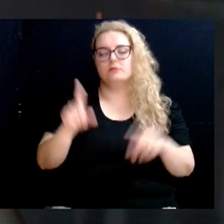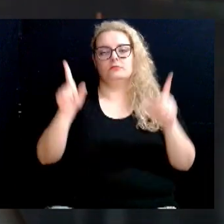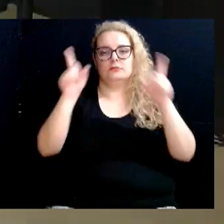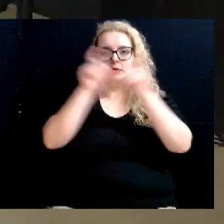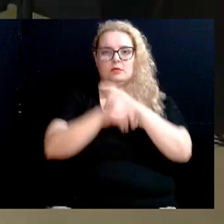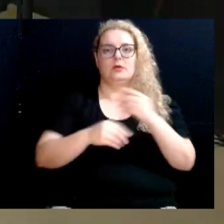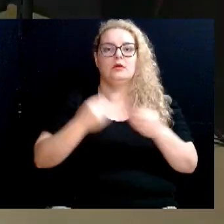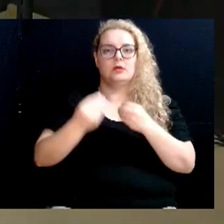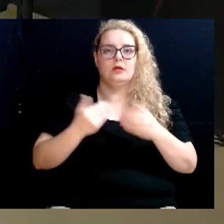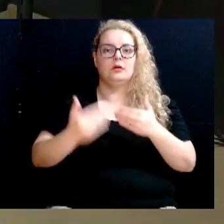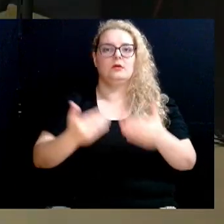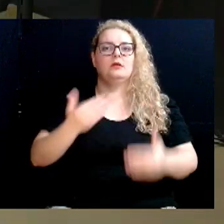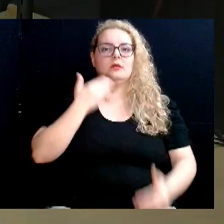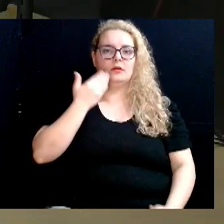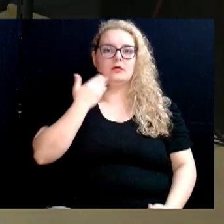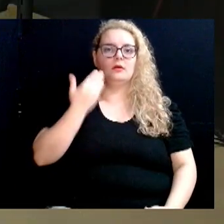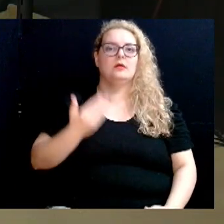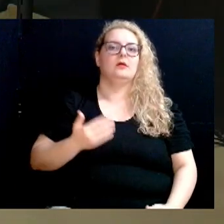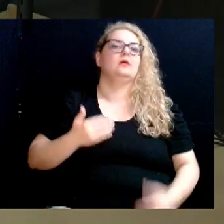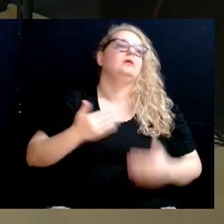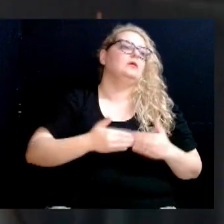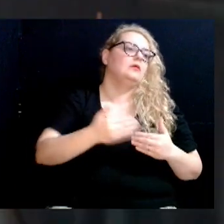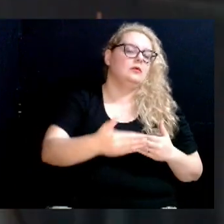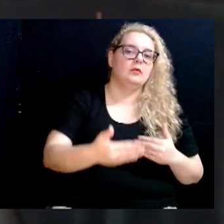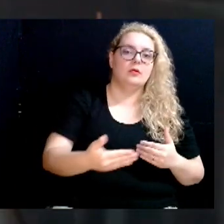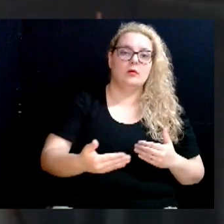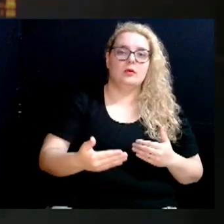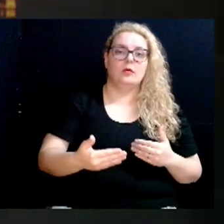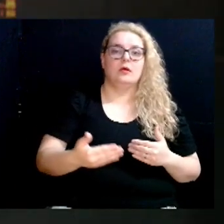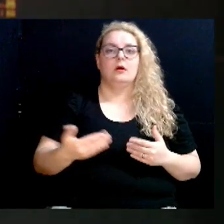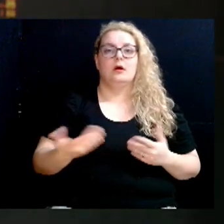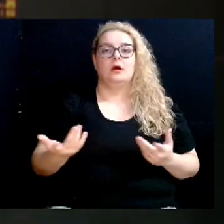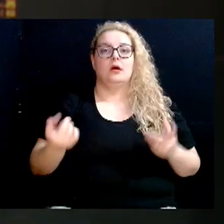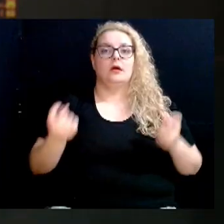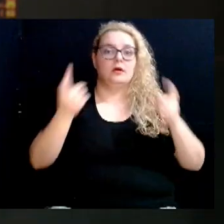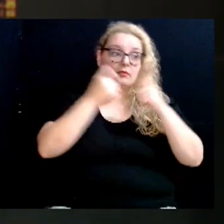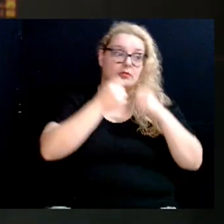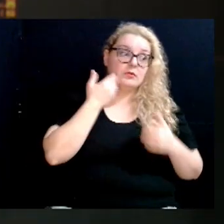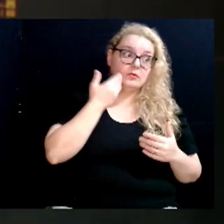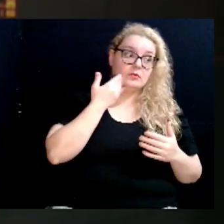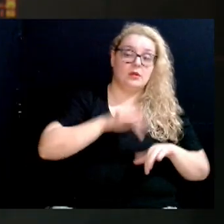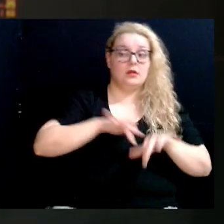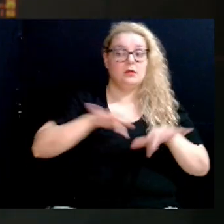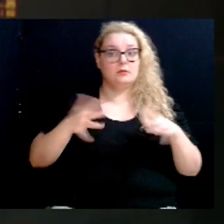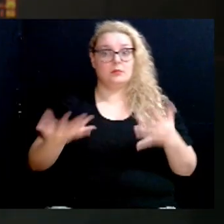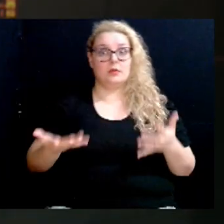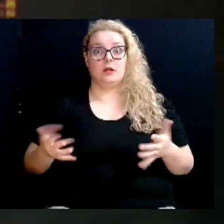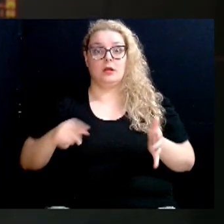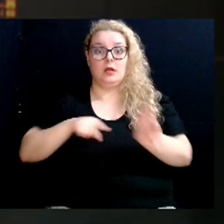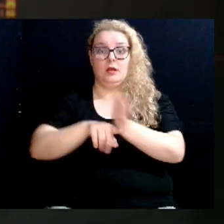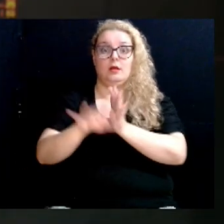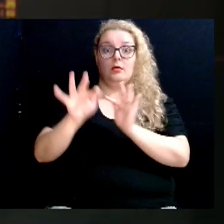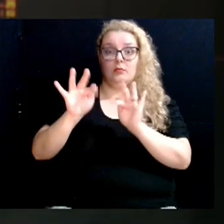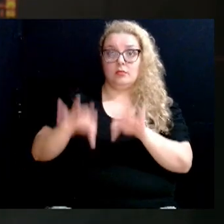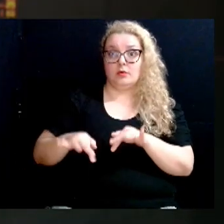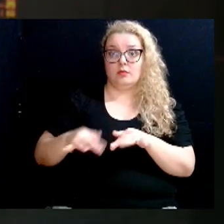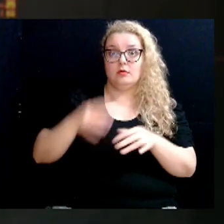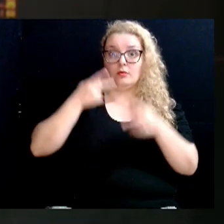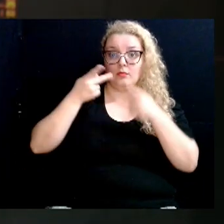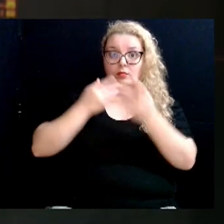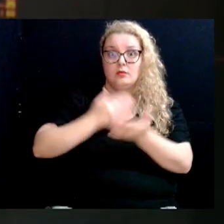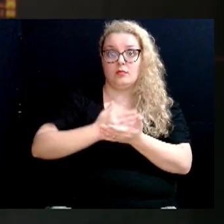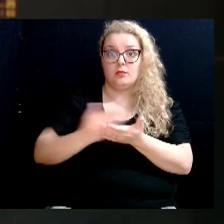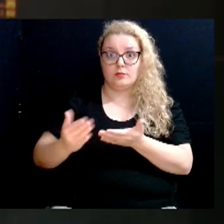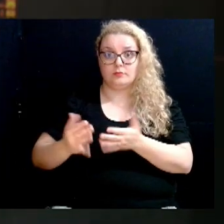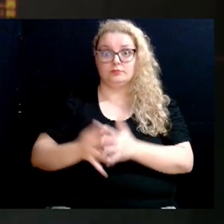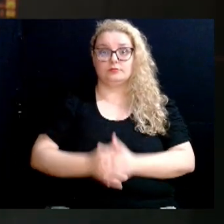tá vamos e dificulta o que tá fácil. Mas e aí, a pergunta final, a gente falou lá no comecinho, inclusive, olha,